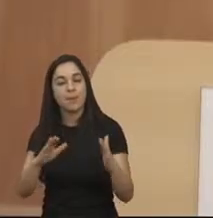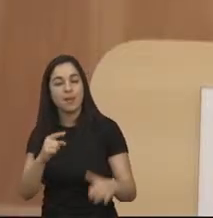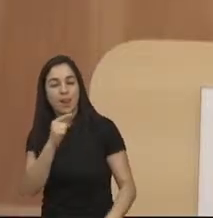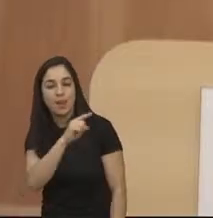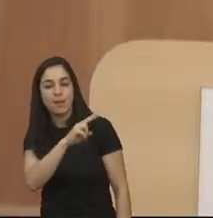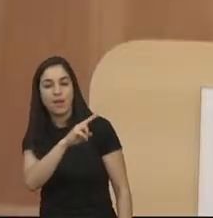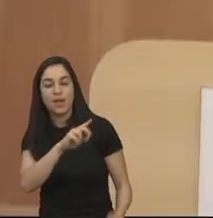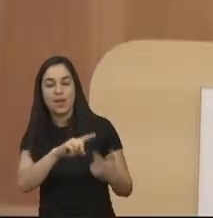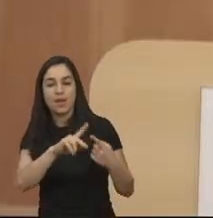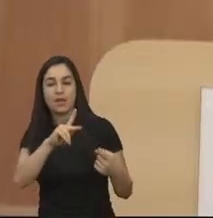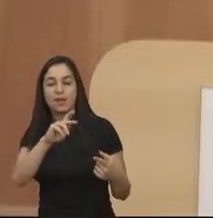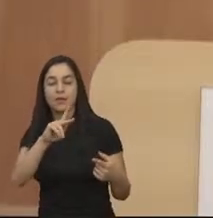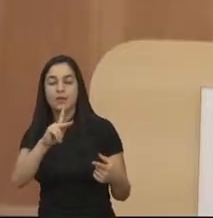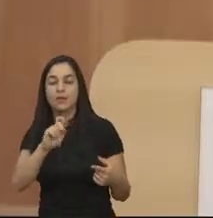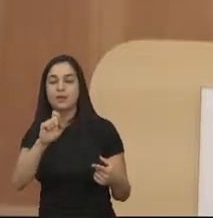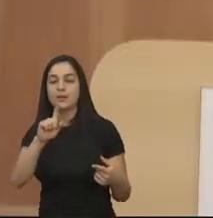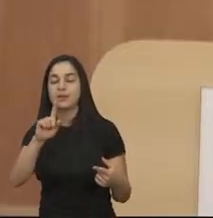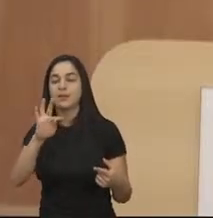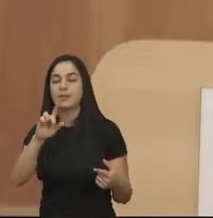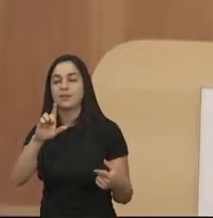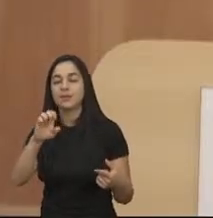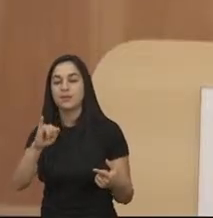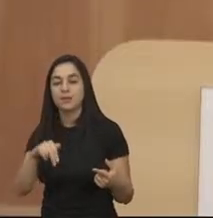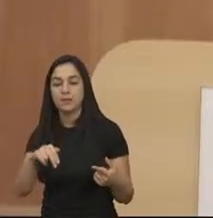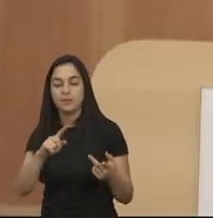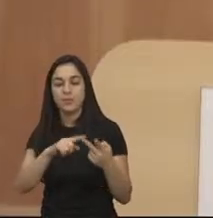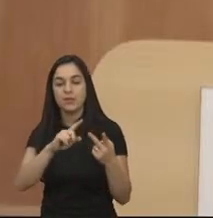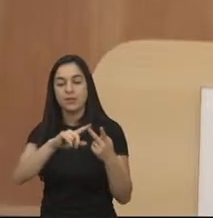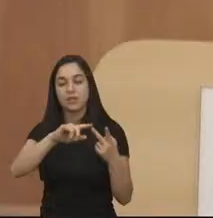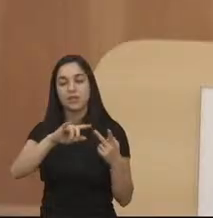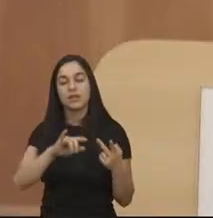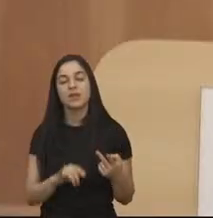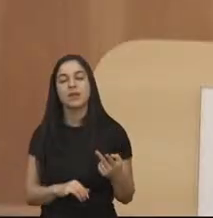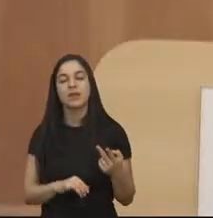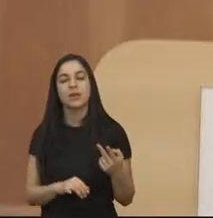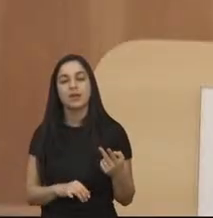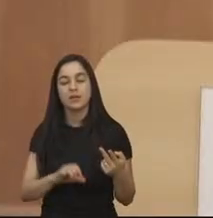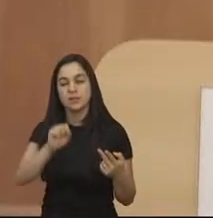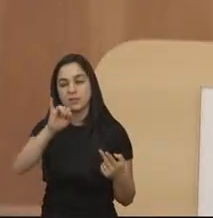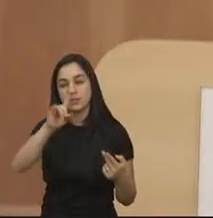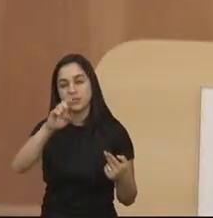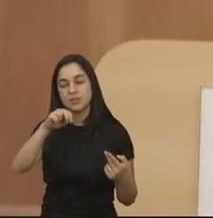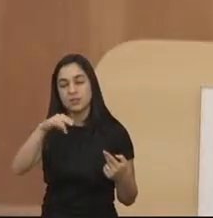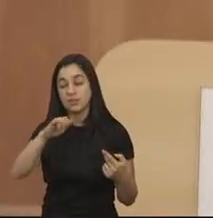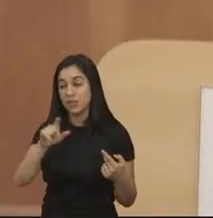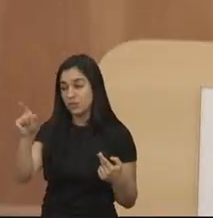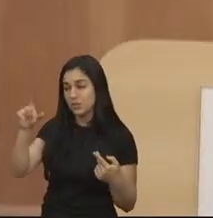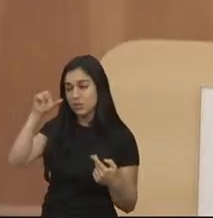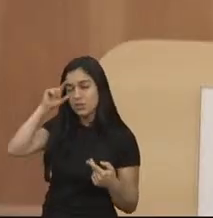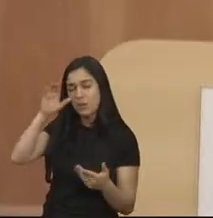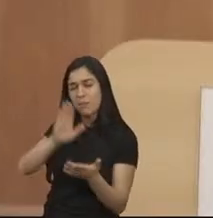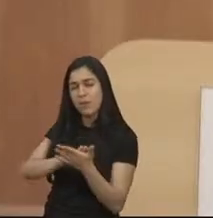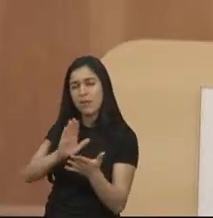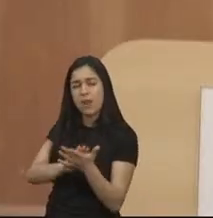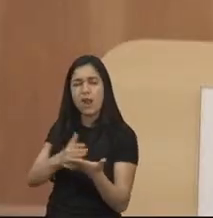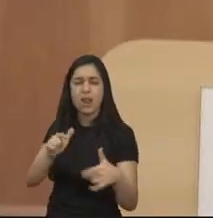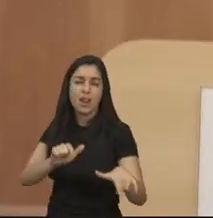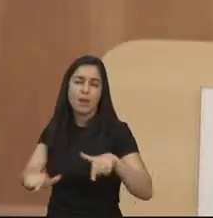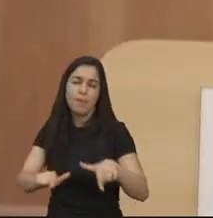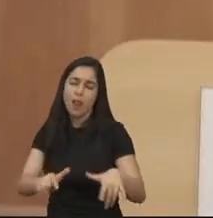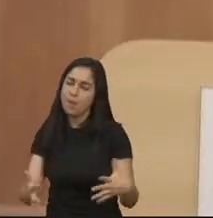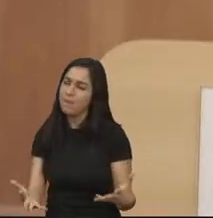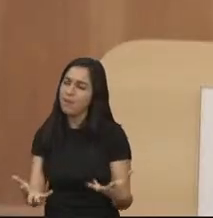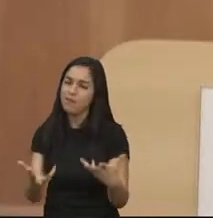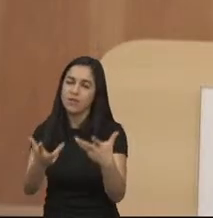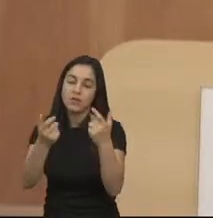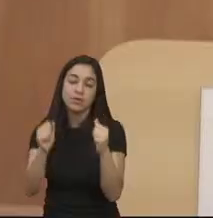do Sidney que aqui estão. Parabéns, Jean. E é sensacional esse trabalho que vocês realizam na cidade de Jacareí. E que Jacareí se torne